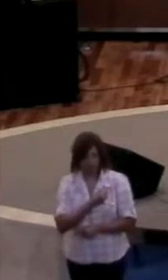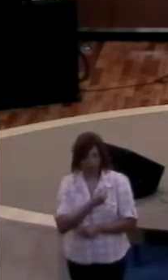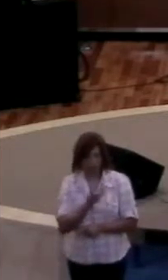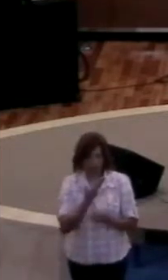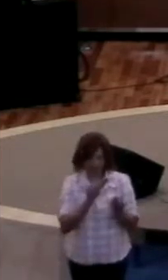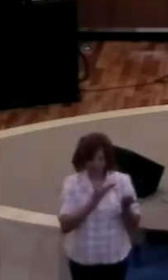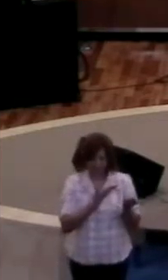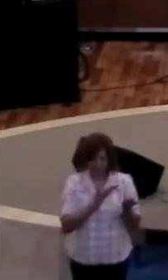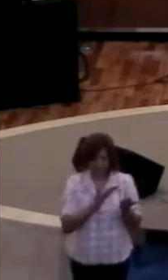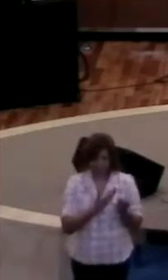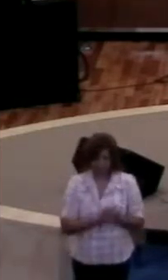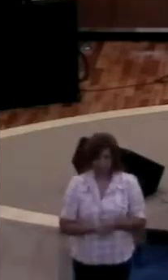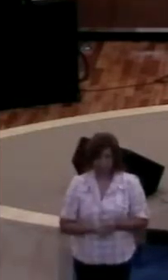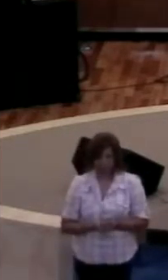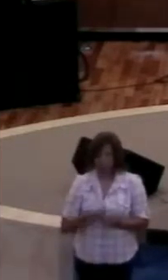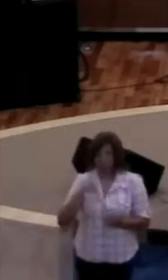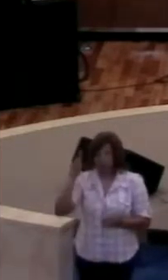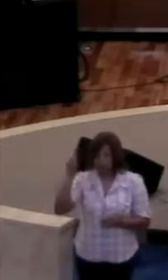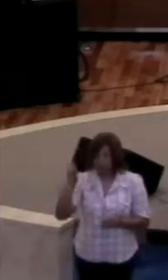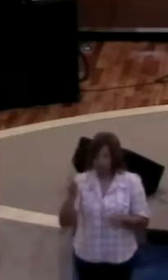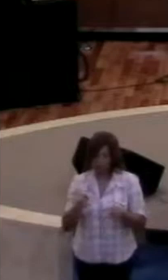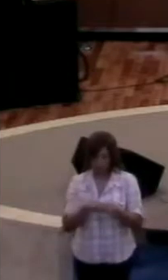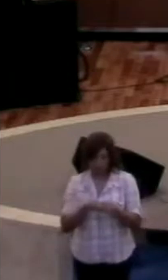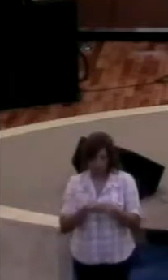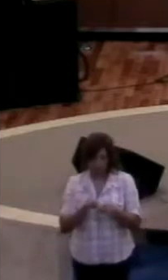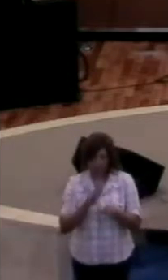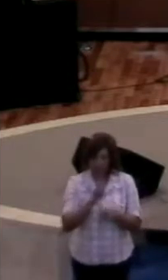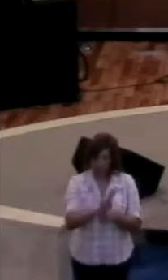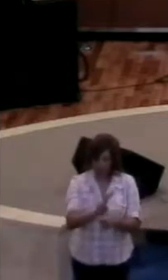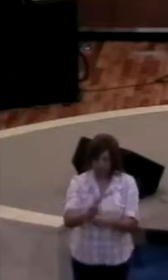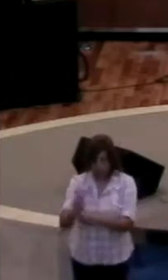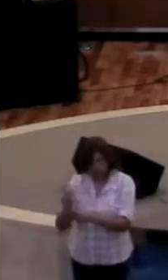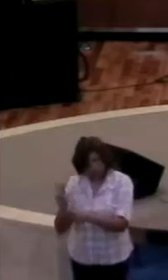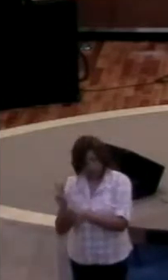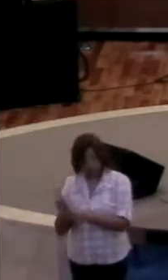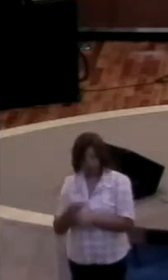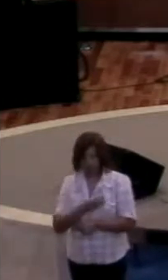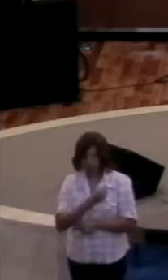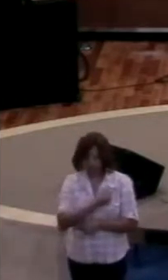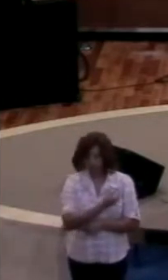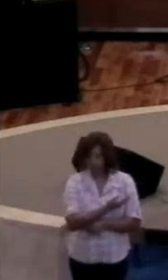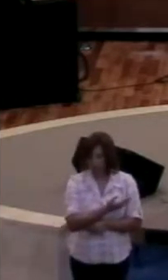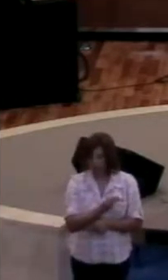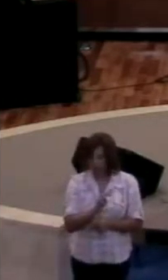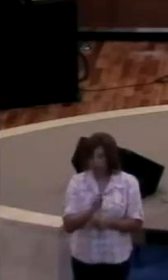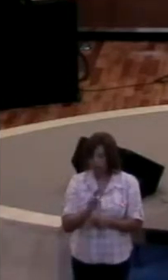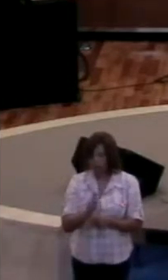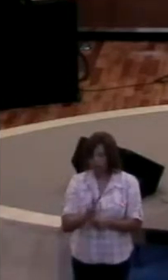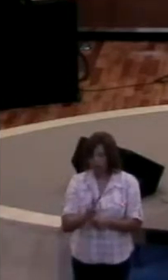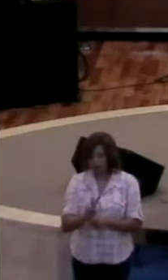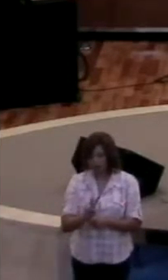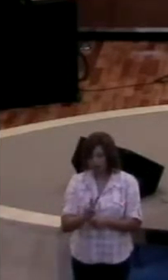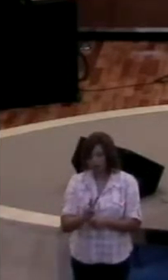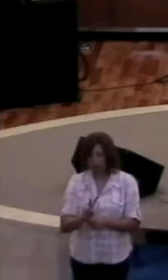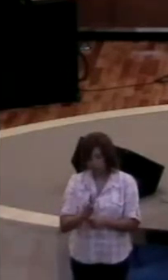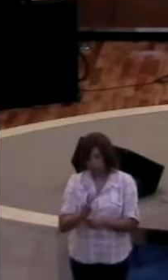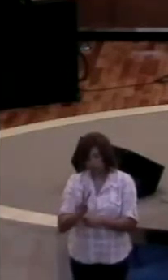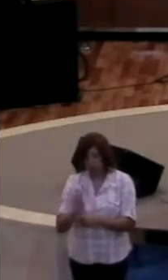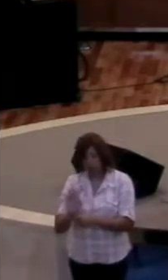Deus está no controle da sua vida. Você pode nem pensar e nem imaginar, mas Deus está agora controlando a sua